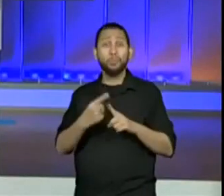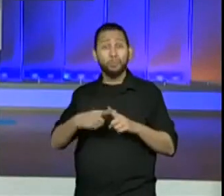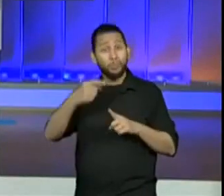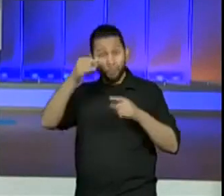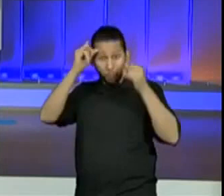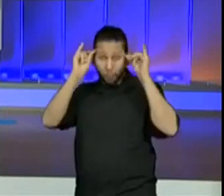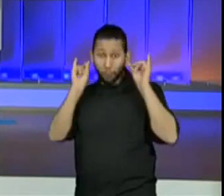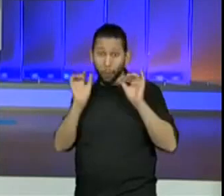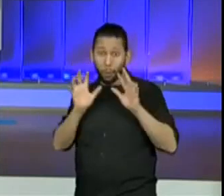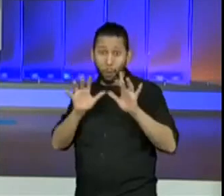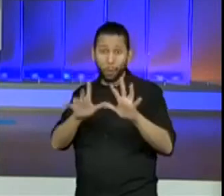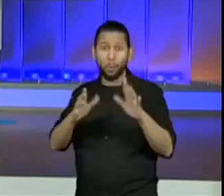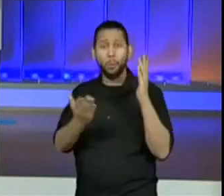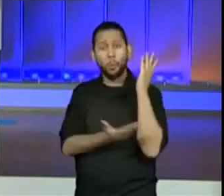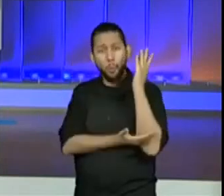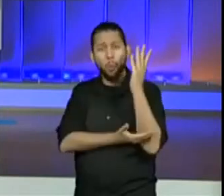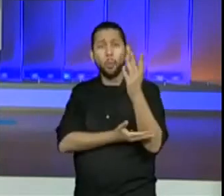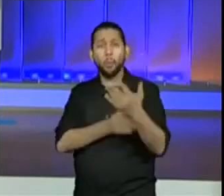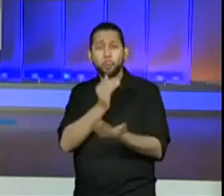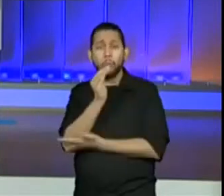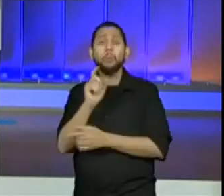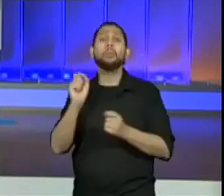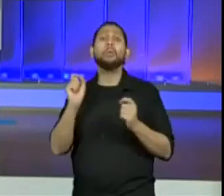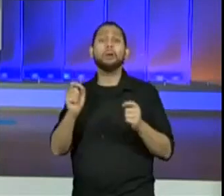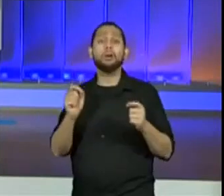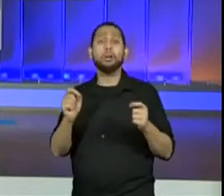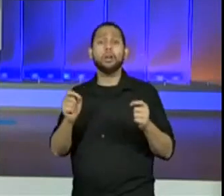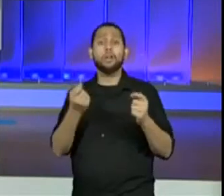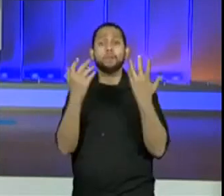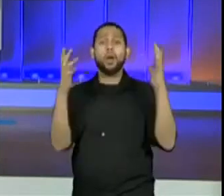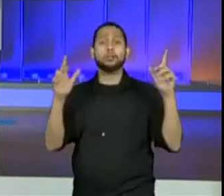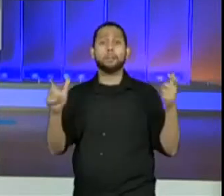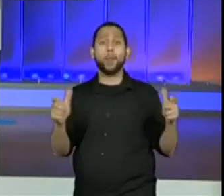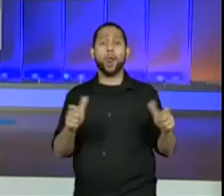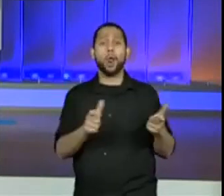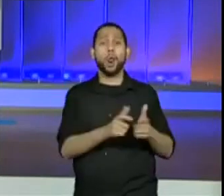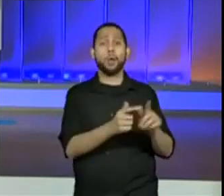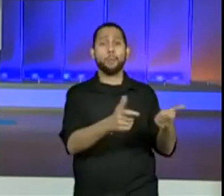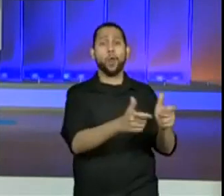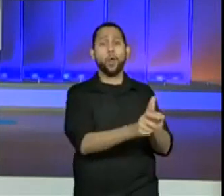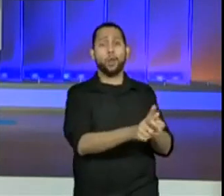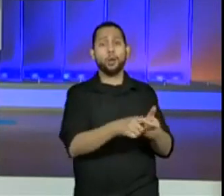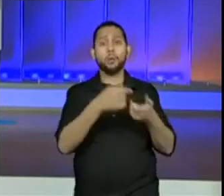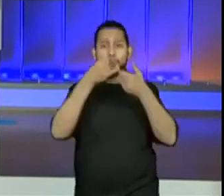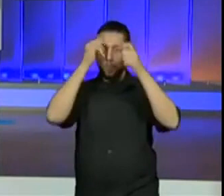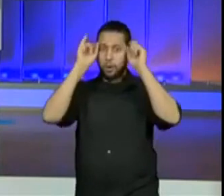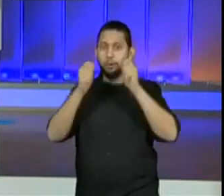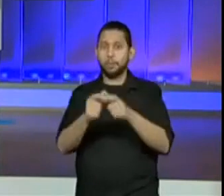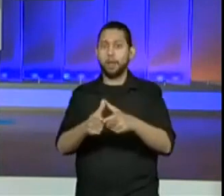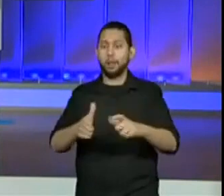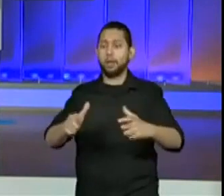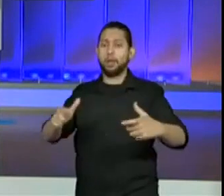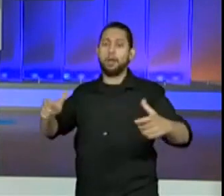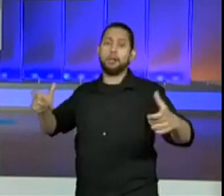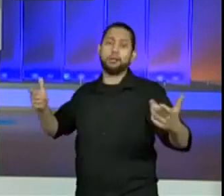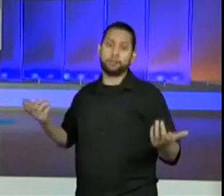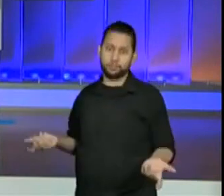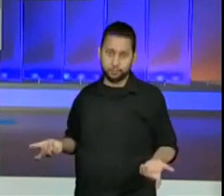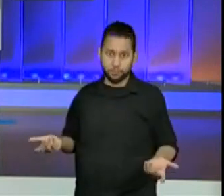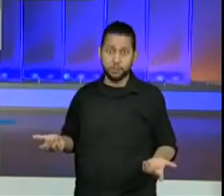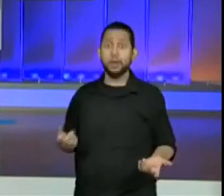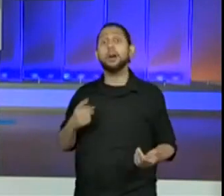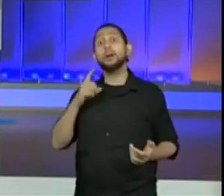pastos e para que se tenha o terreno livre para essas práticas. As queimadas também são uma forte